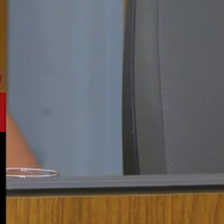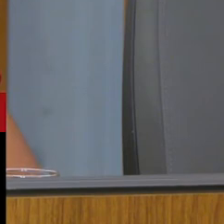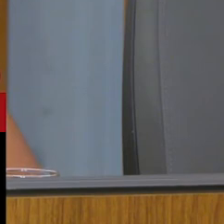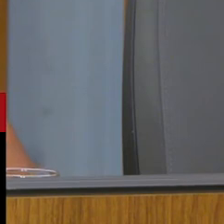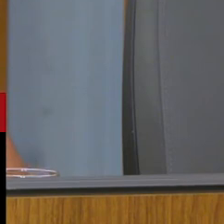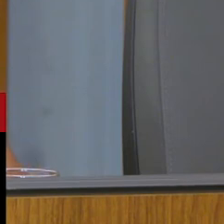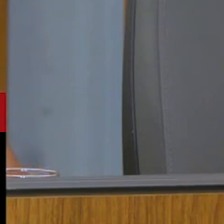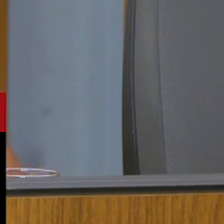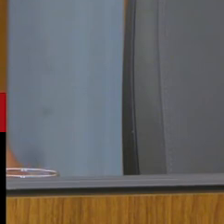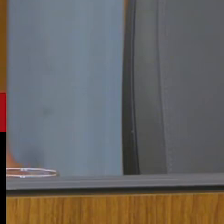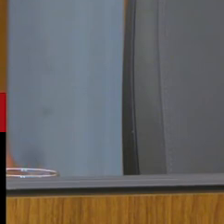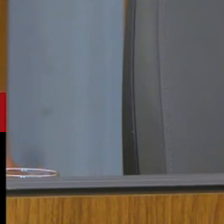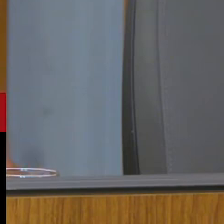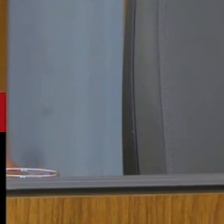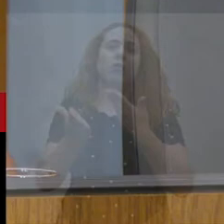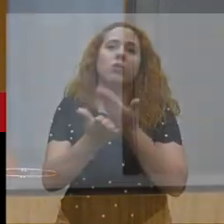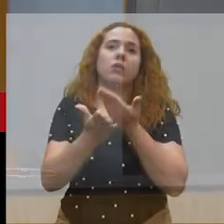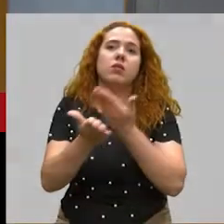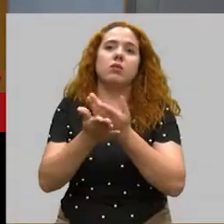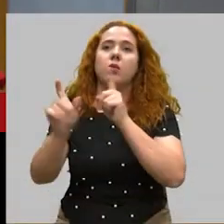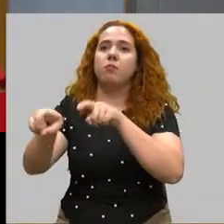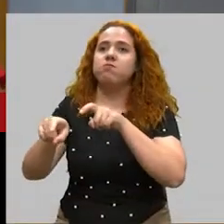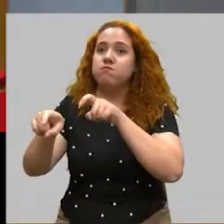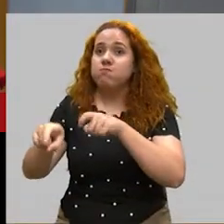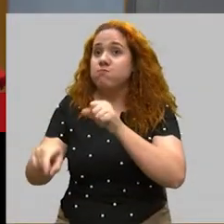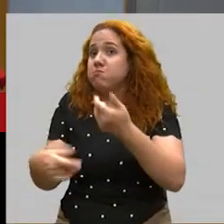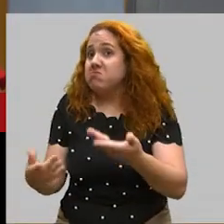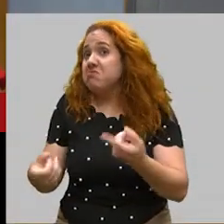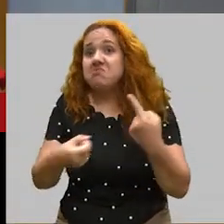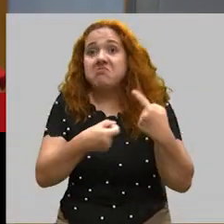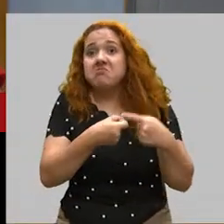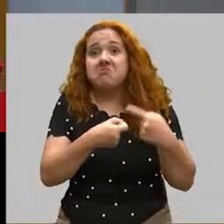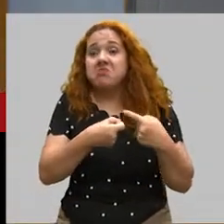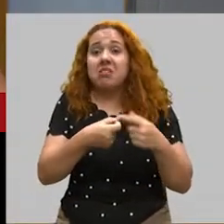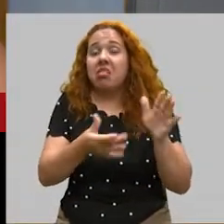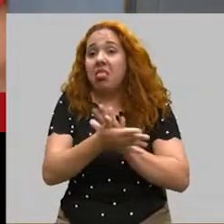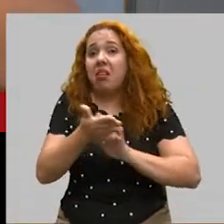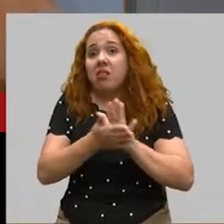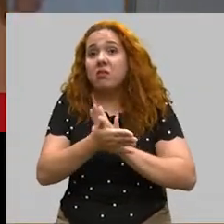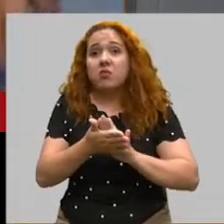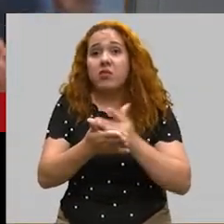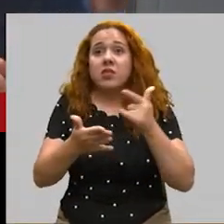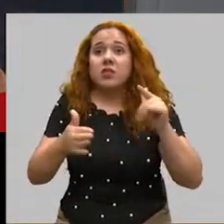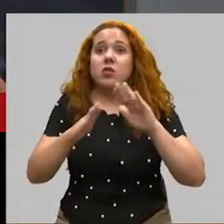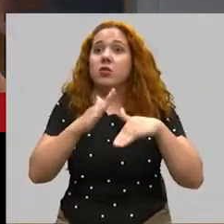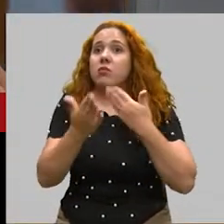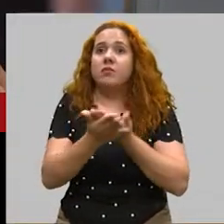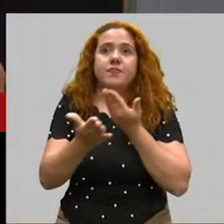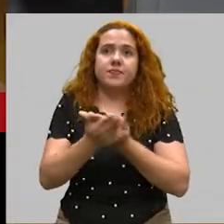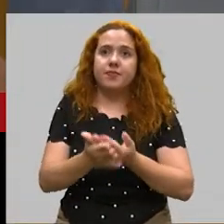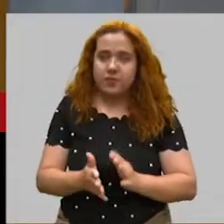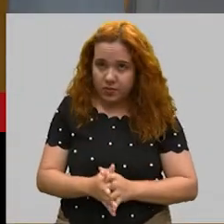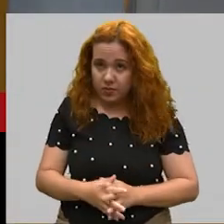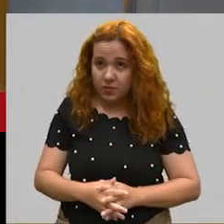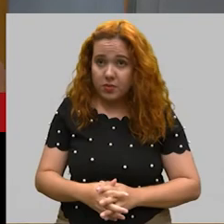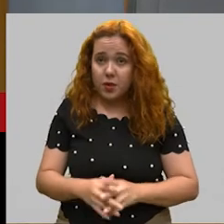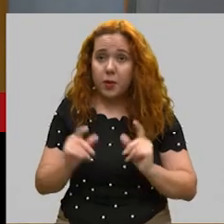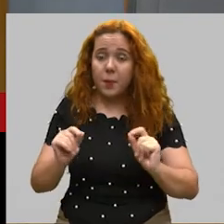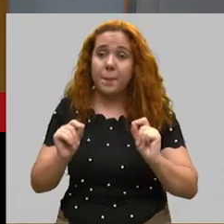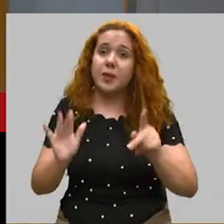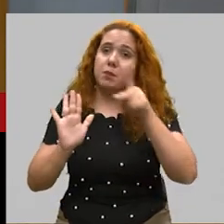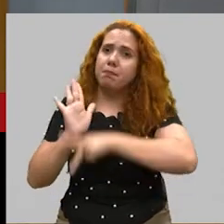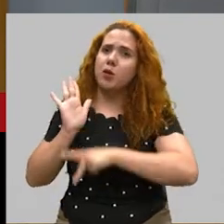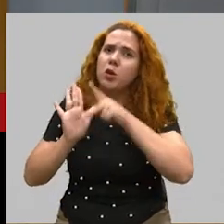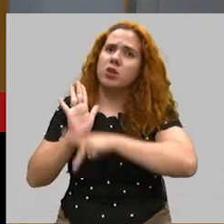campo nem urbanas com esse projeto Porque além disso tudo ainda temos os